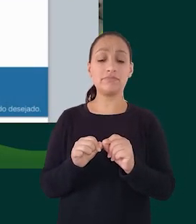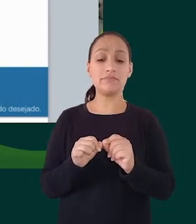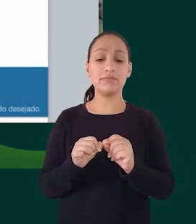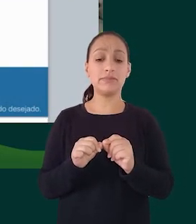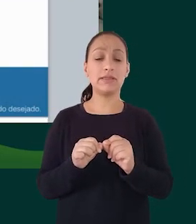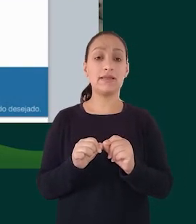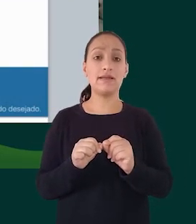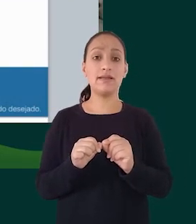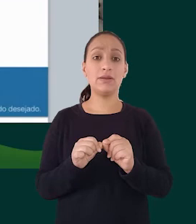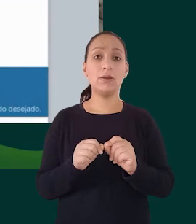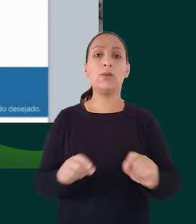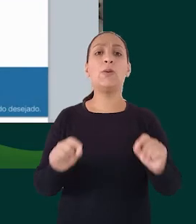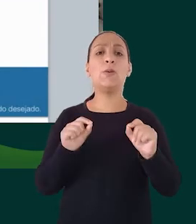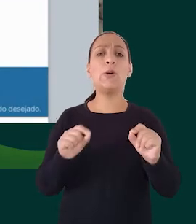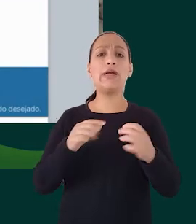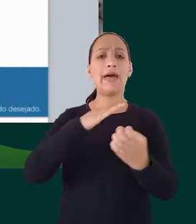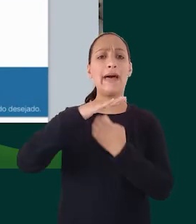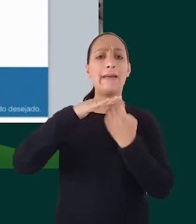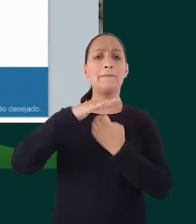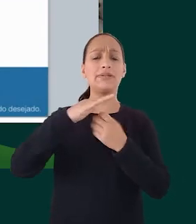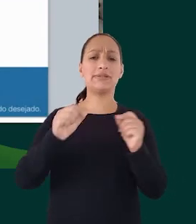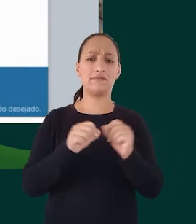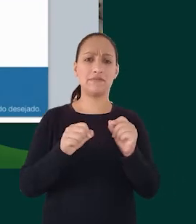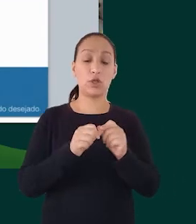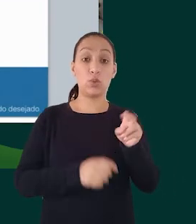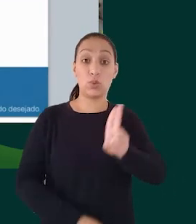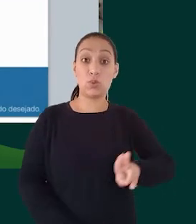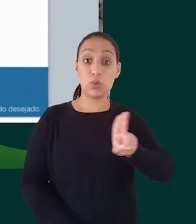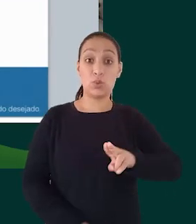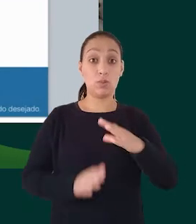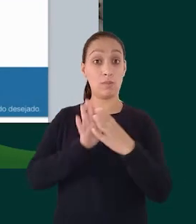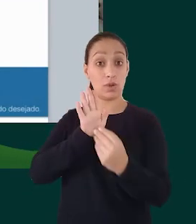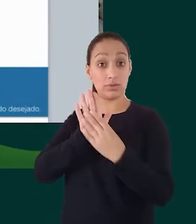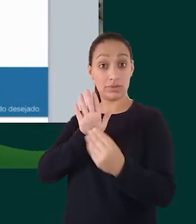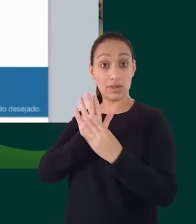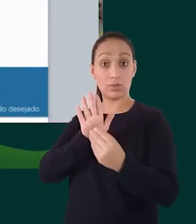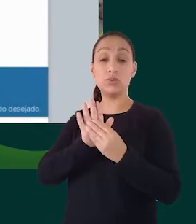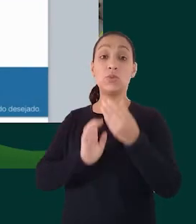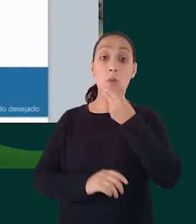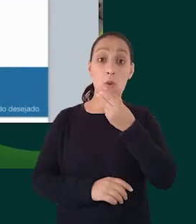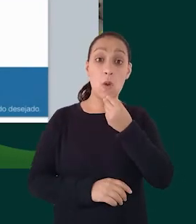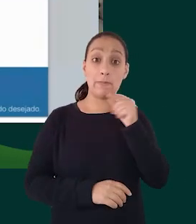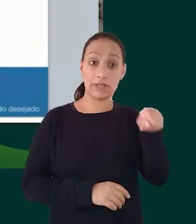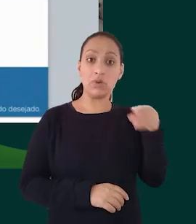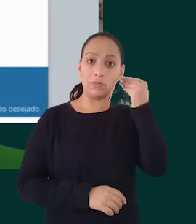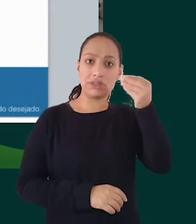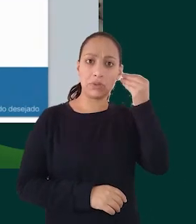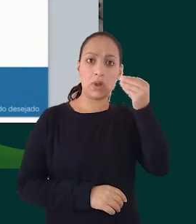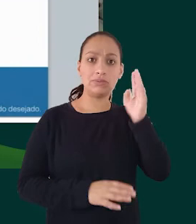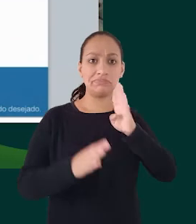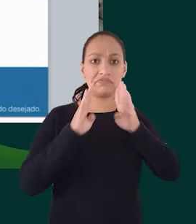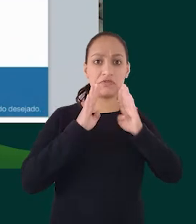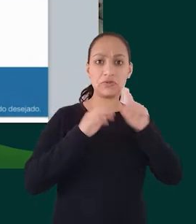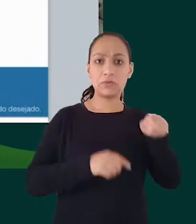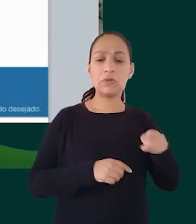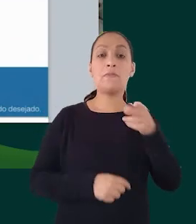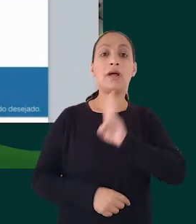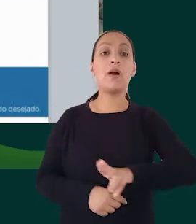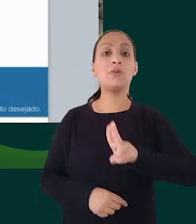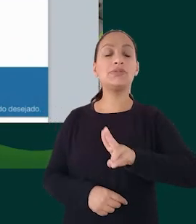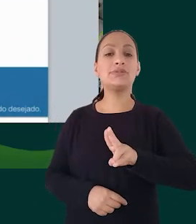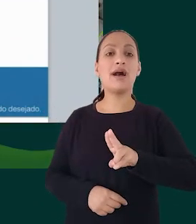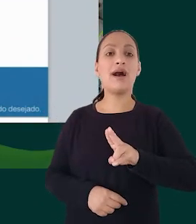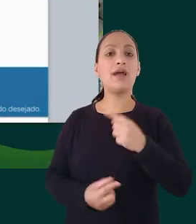aqui a Cambridge, o que que a Cambridge Analytica fez? Ela usou esse modelo desse psicólogo para usar